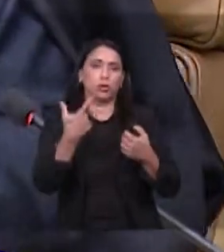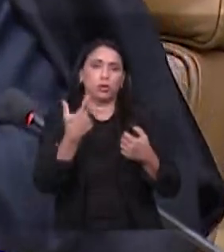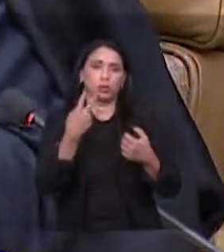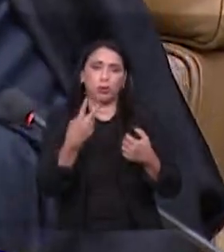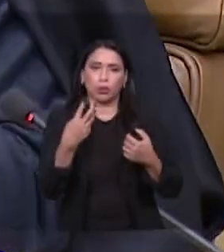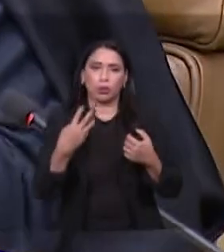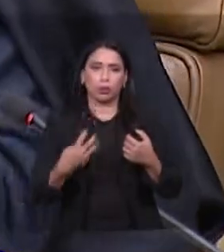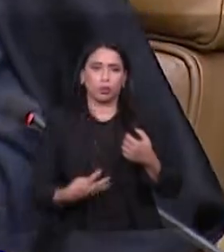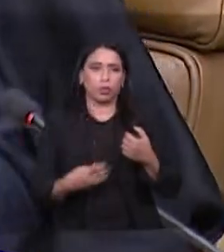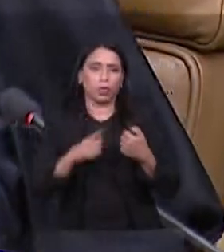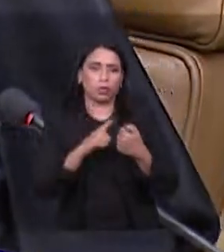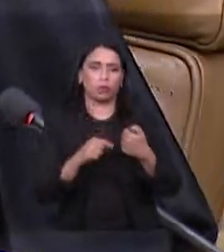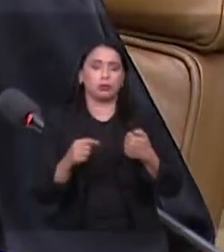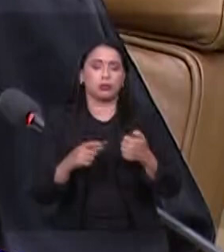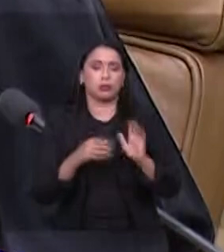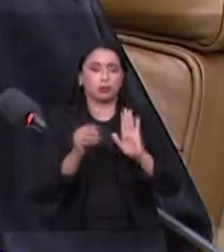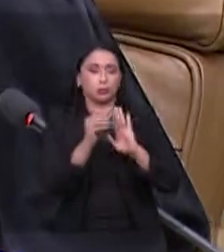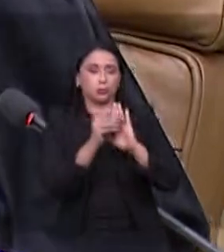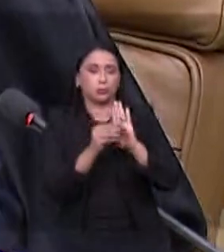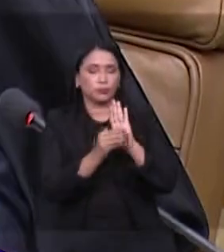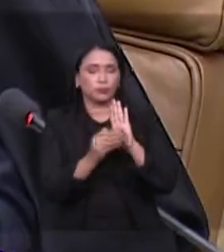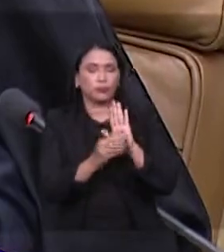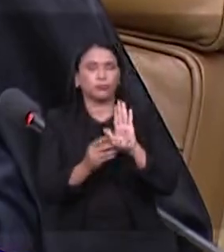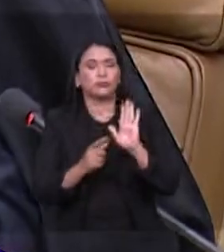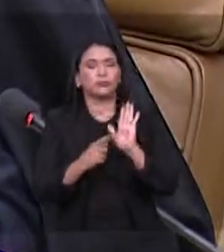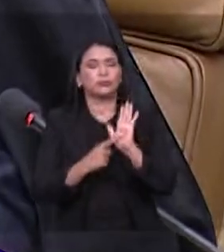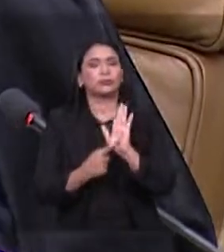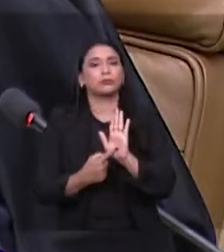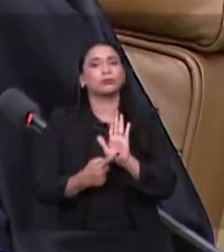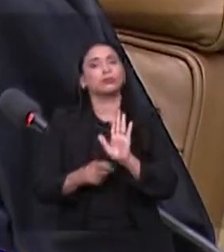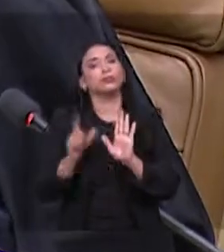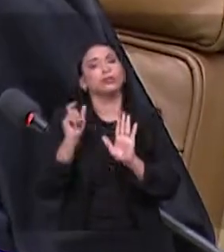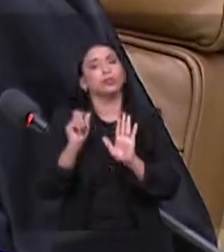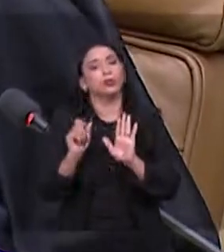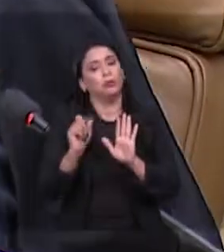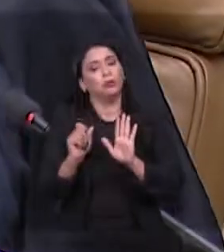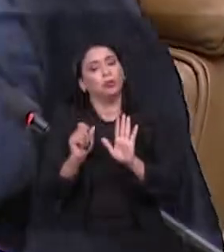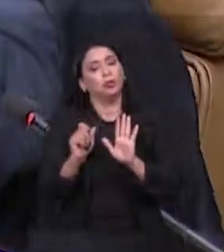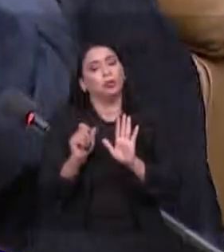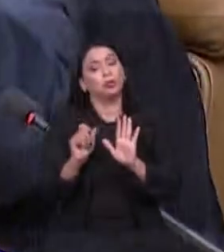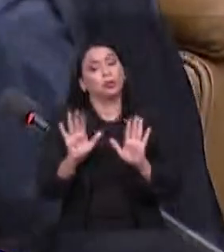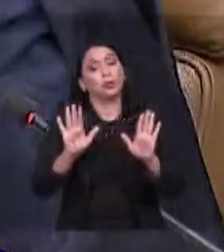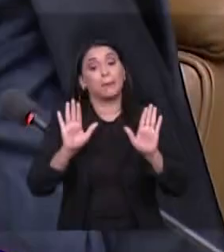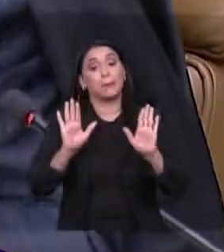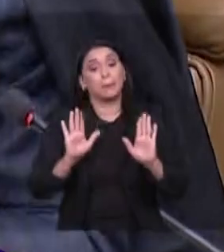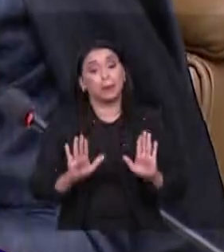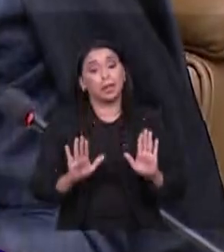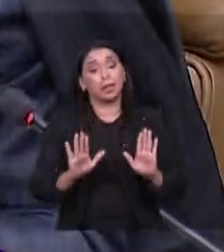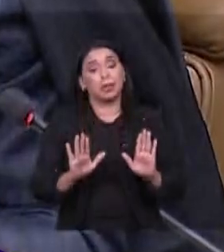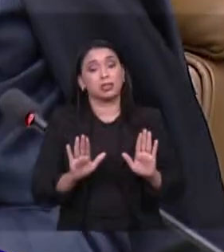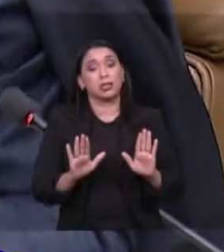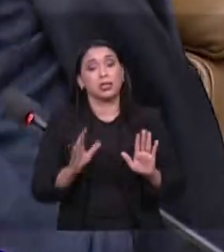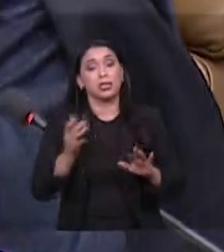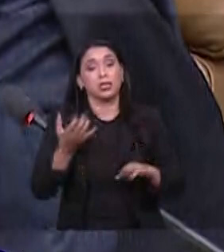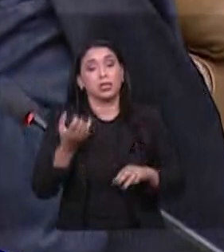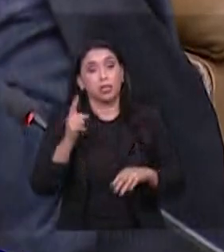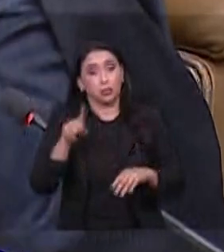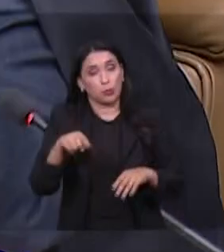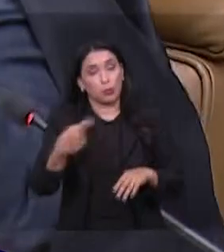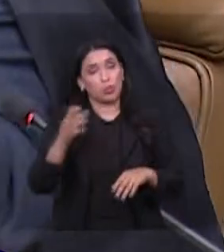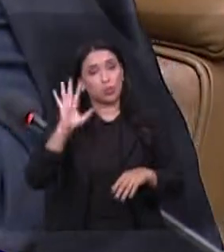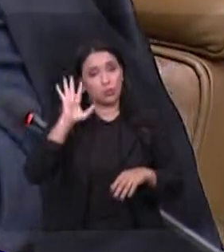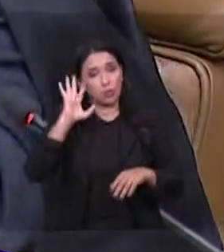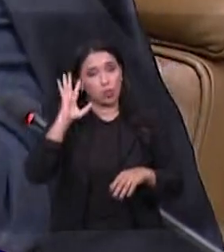meu modo de ver, fixam esta clivagem. Vencida esta